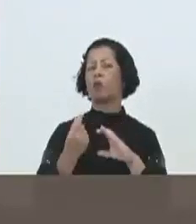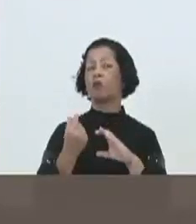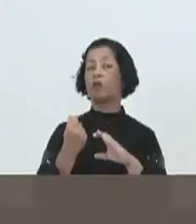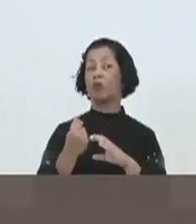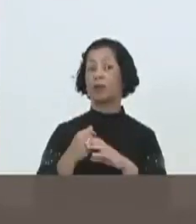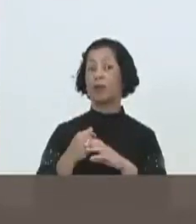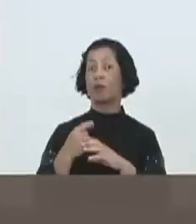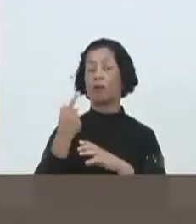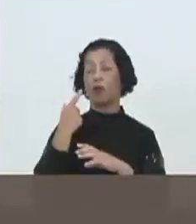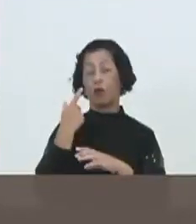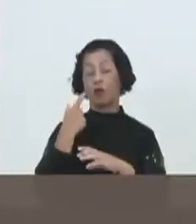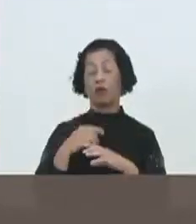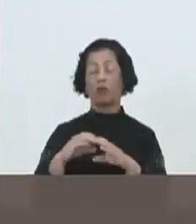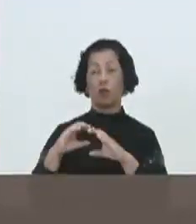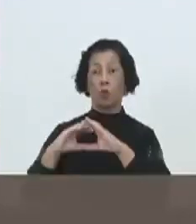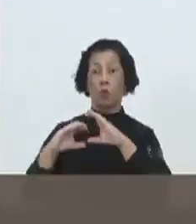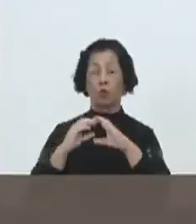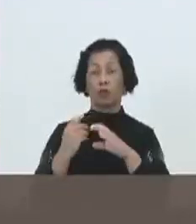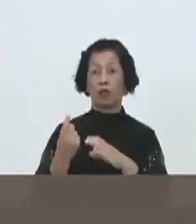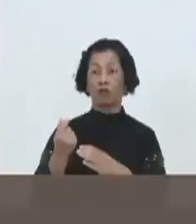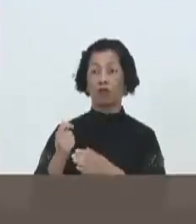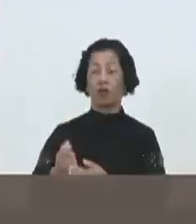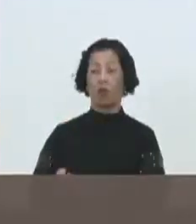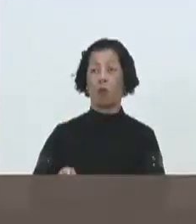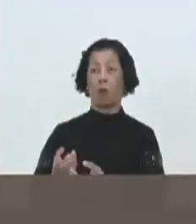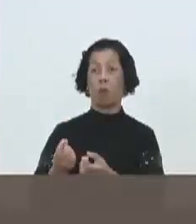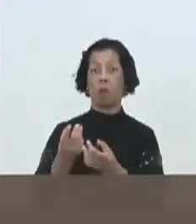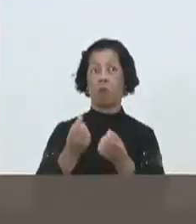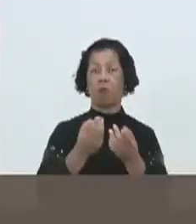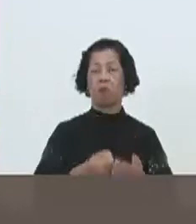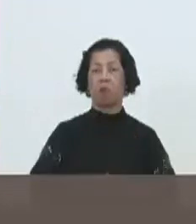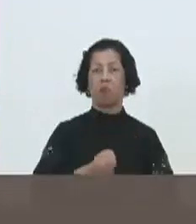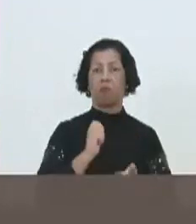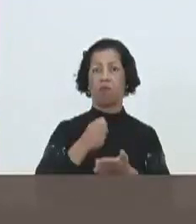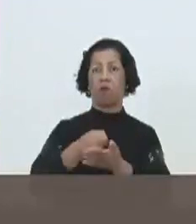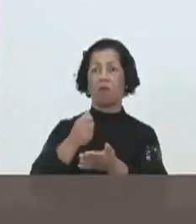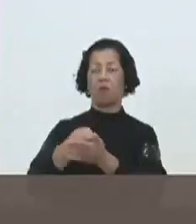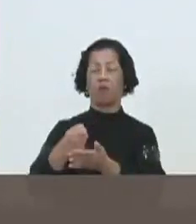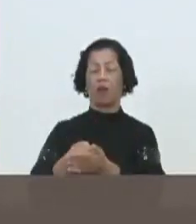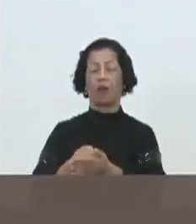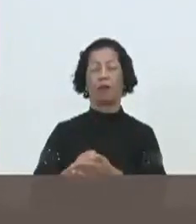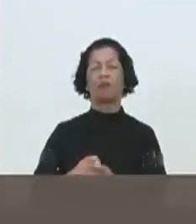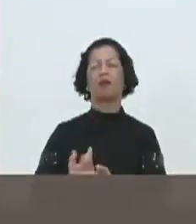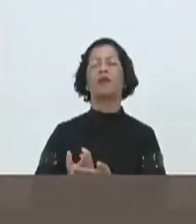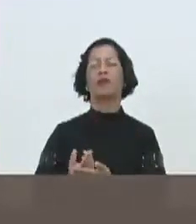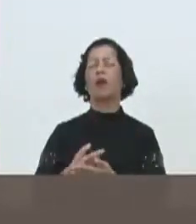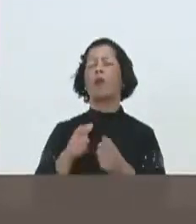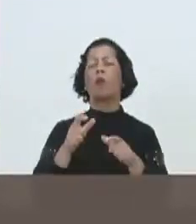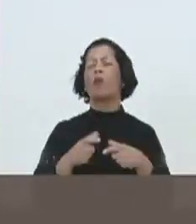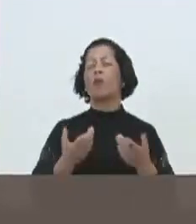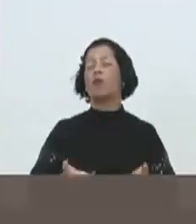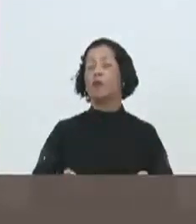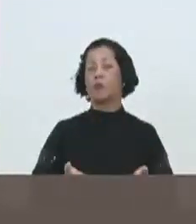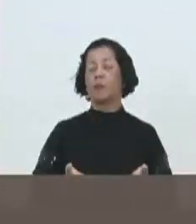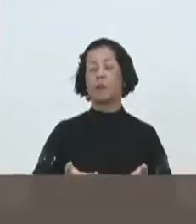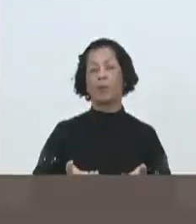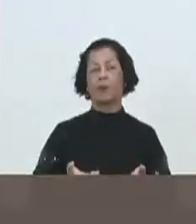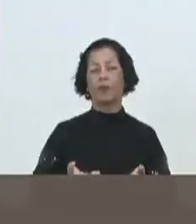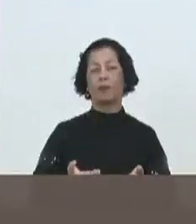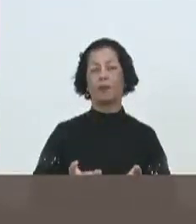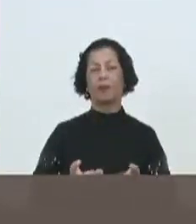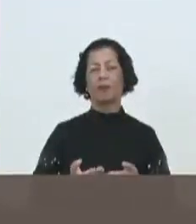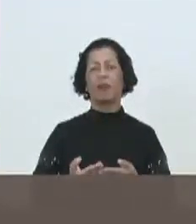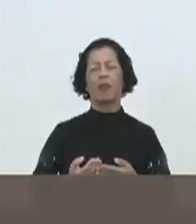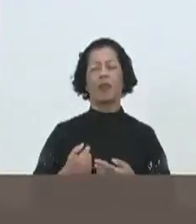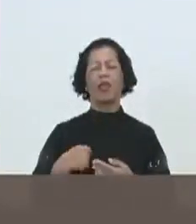comunicação nessa né Onde tá o gasto da comunicação E aonde tá o gasto eh que eu